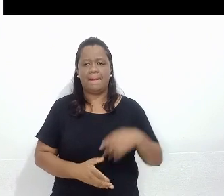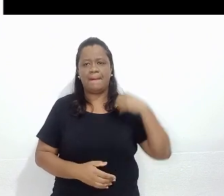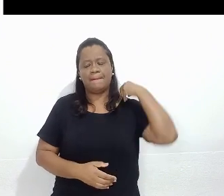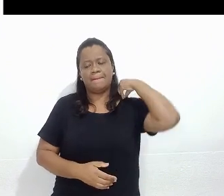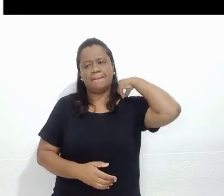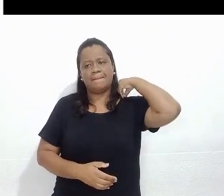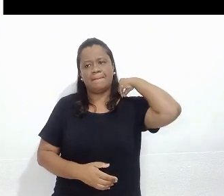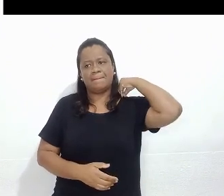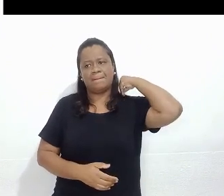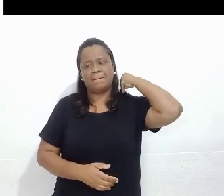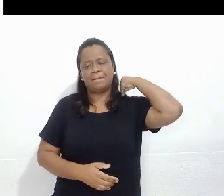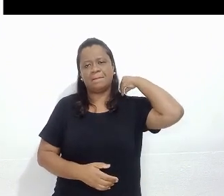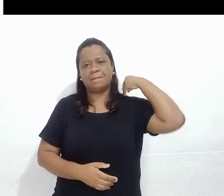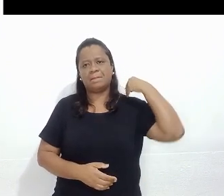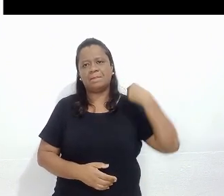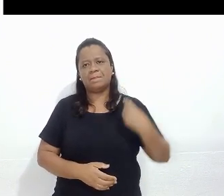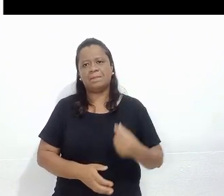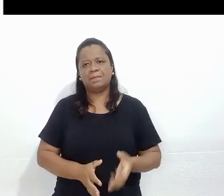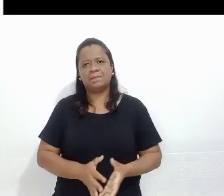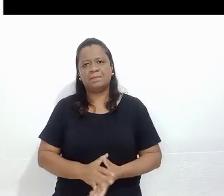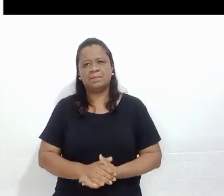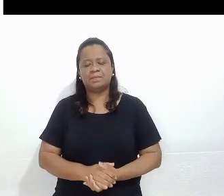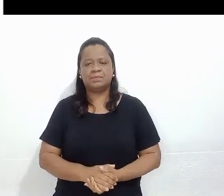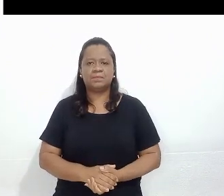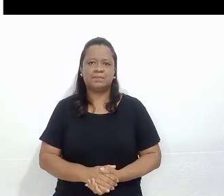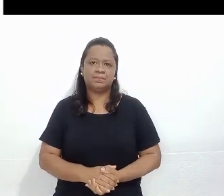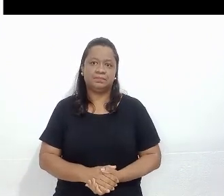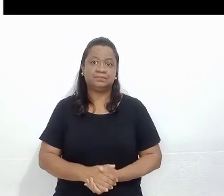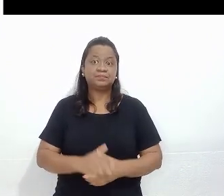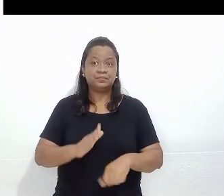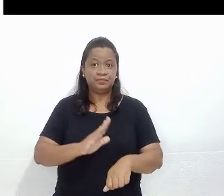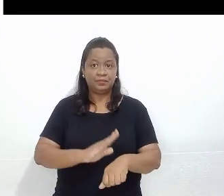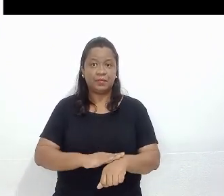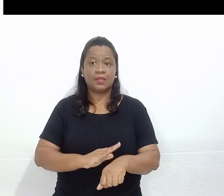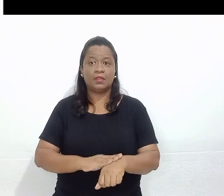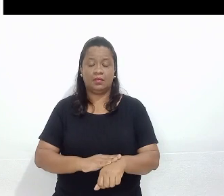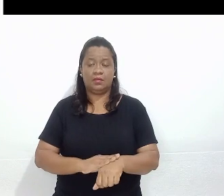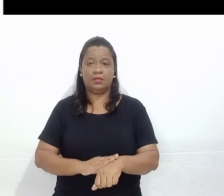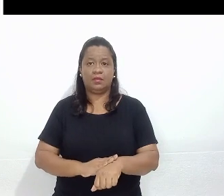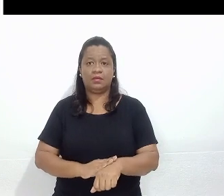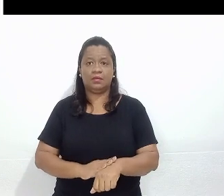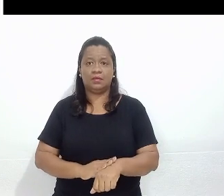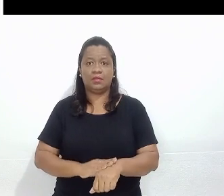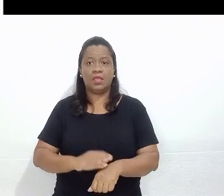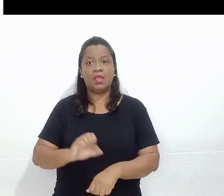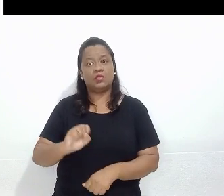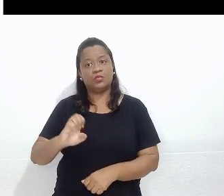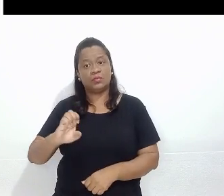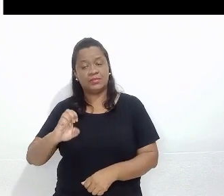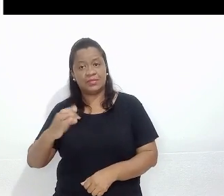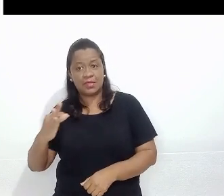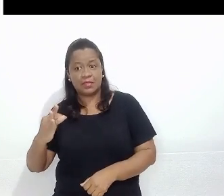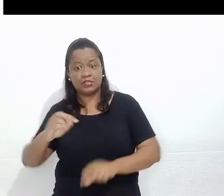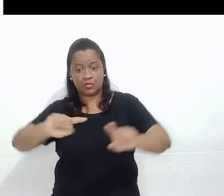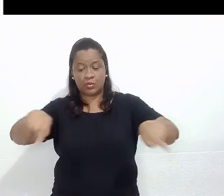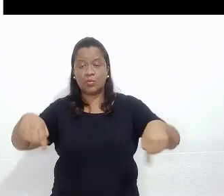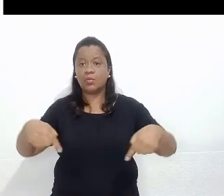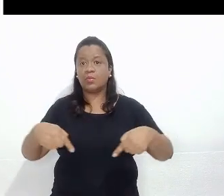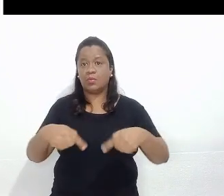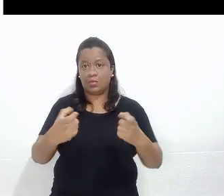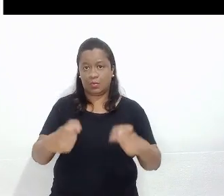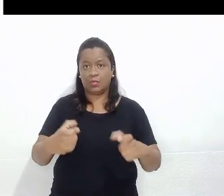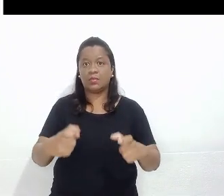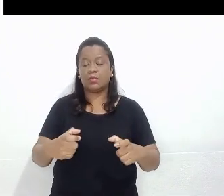É isso, tá? Então, porque na hora do set de filmagem, você não quer estar